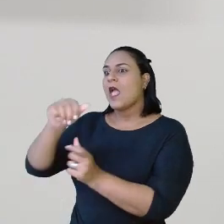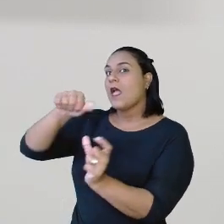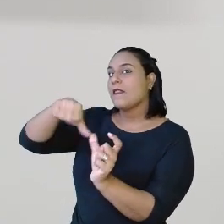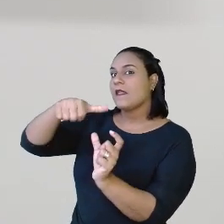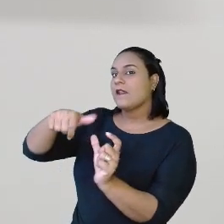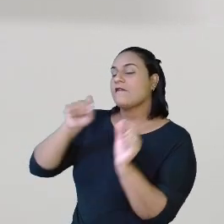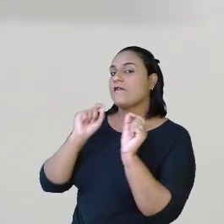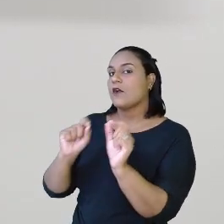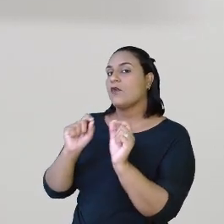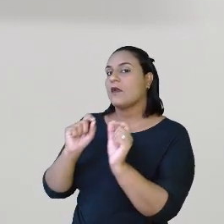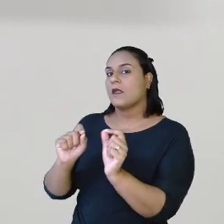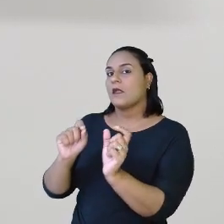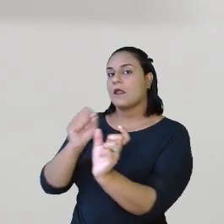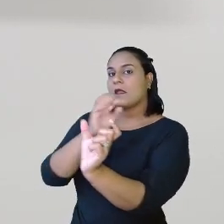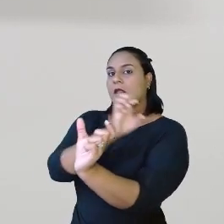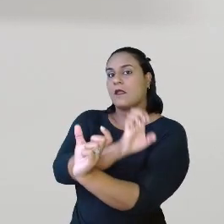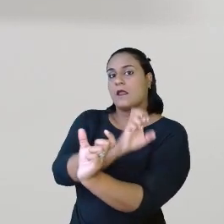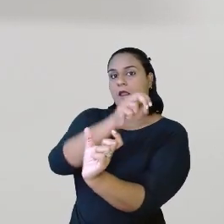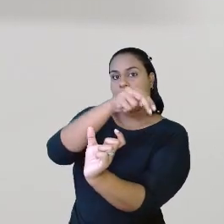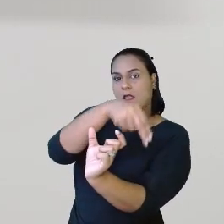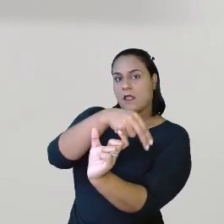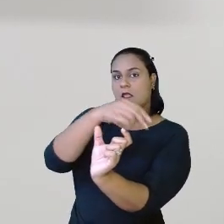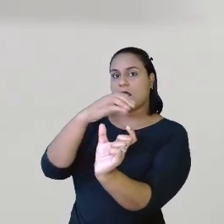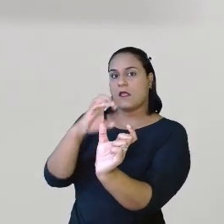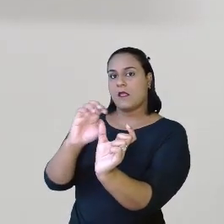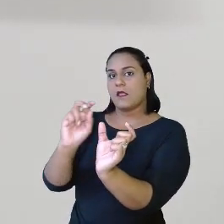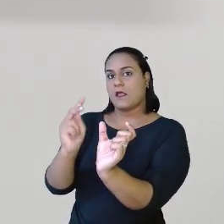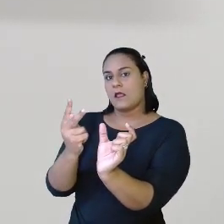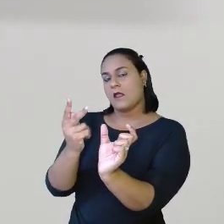com CH, enchente vai continuar com CH.